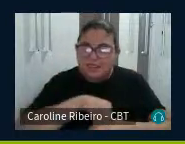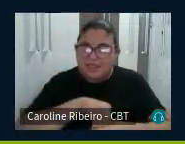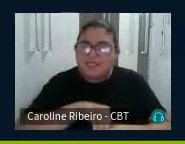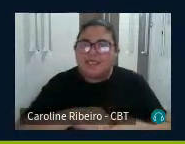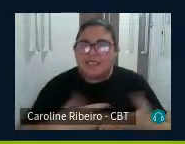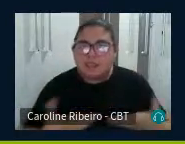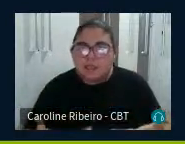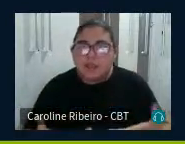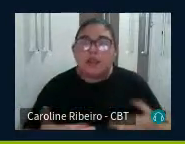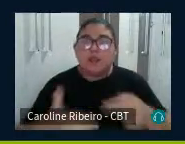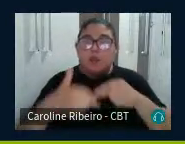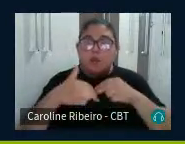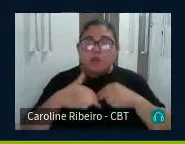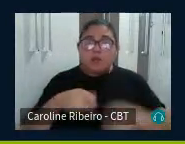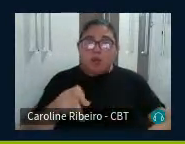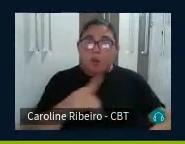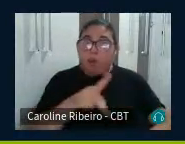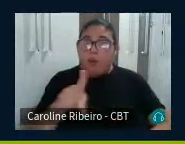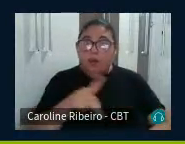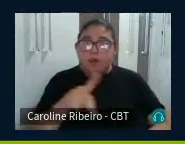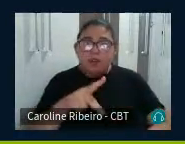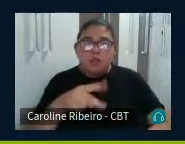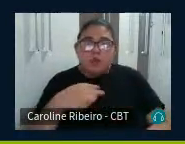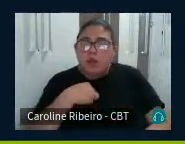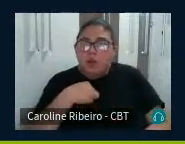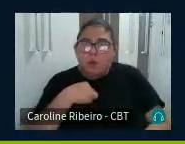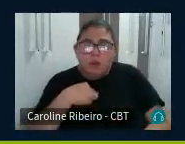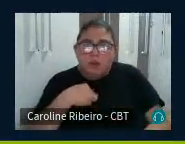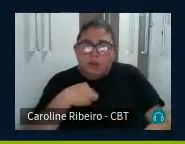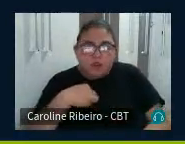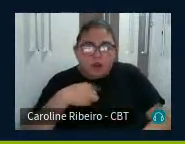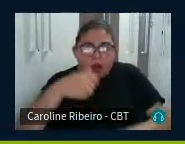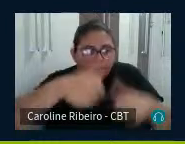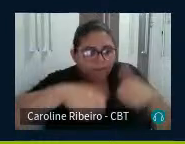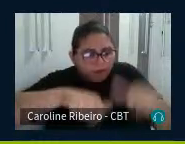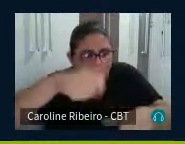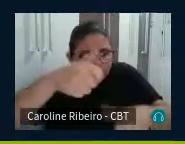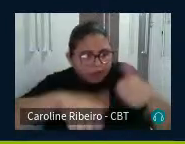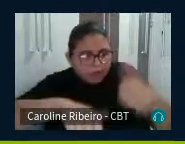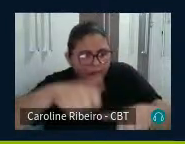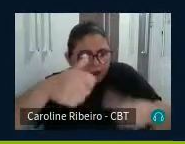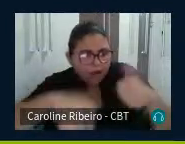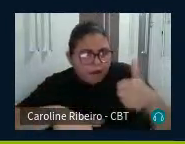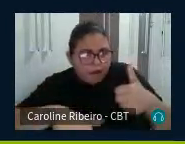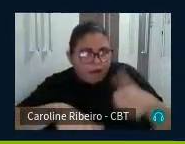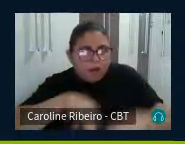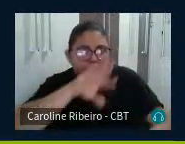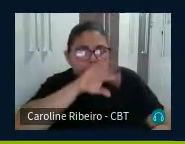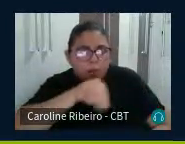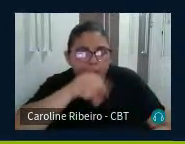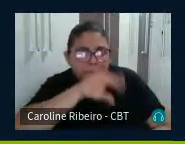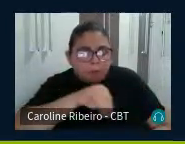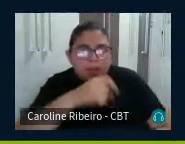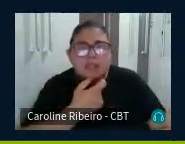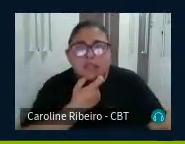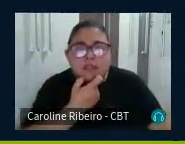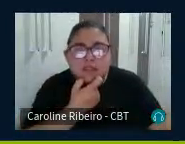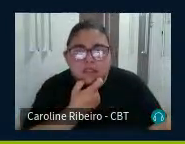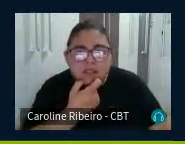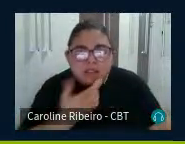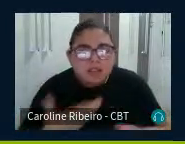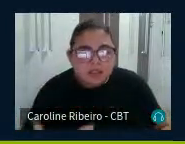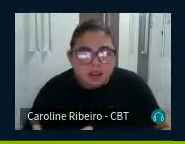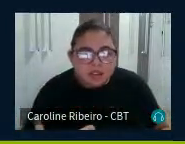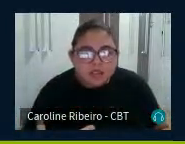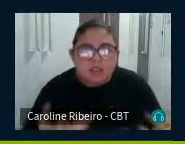esse professor, ele não pode avaliar esse aluno com a oralidade, né? Então, ele